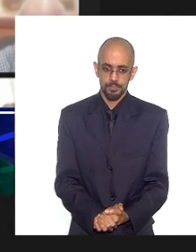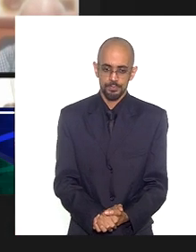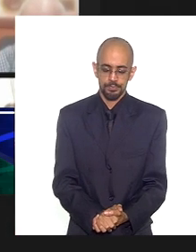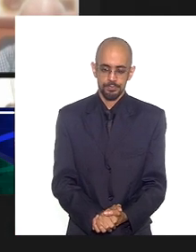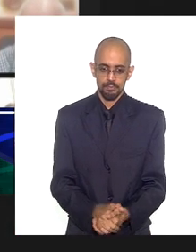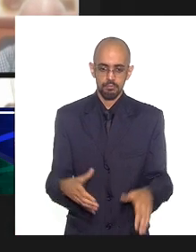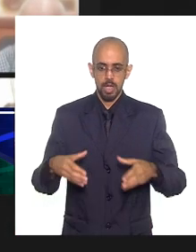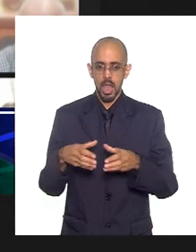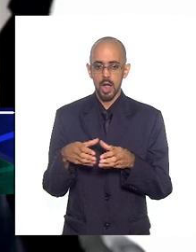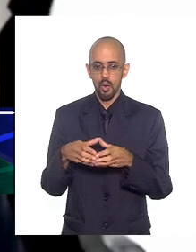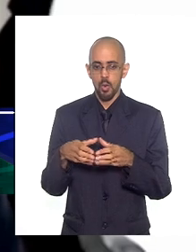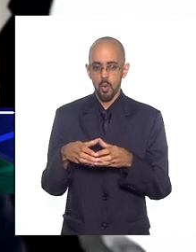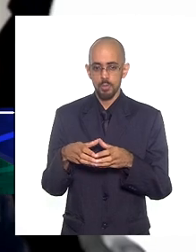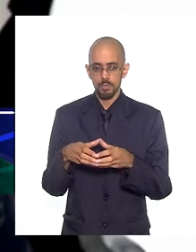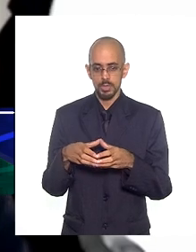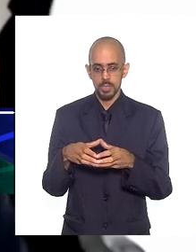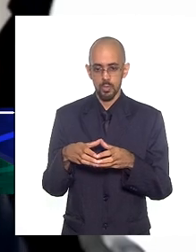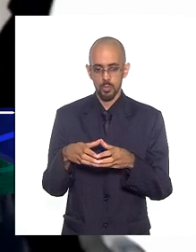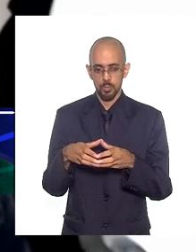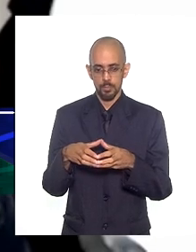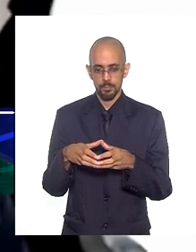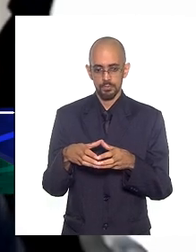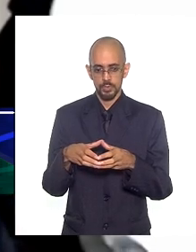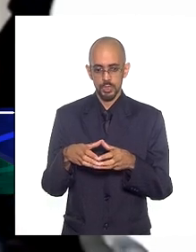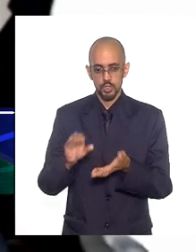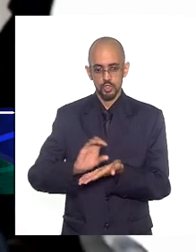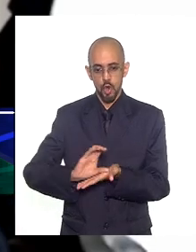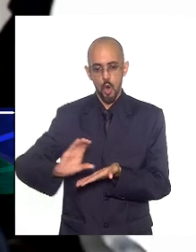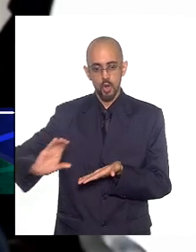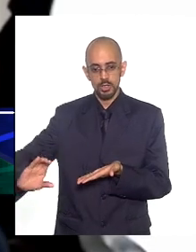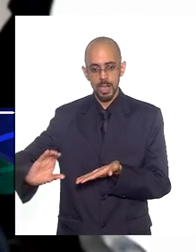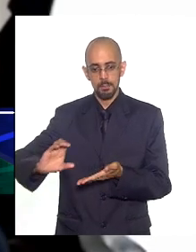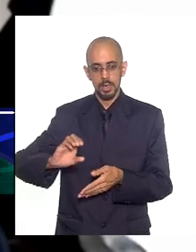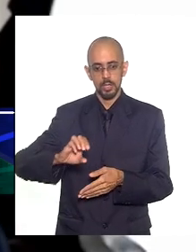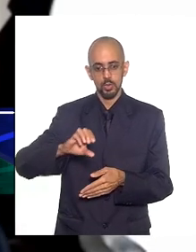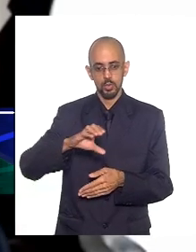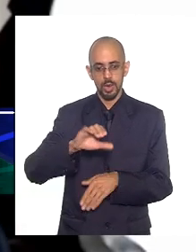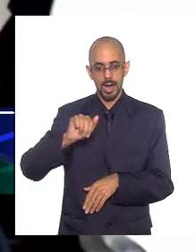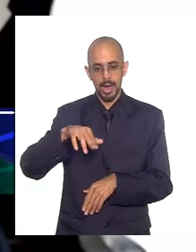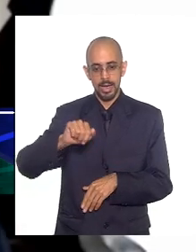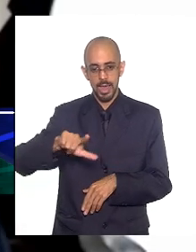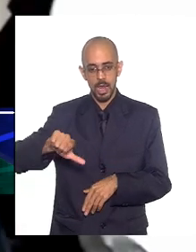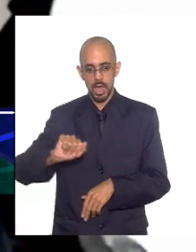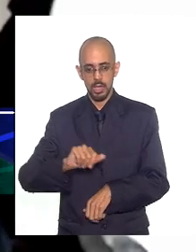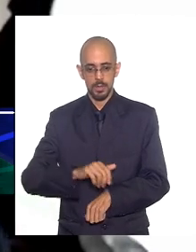Pela Comissão de Orçamento, deputado Márcio Canella.